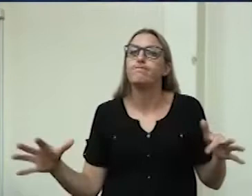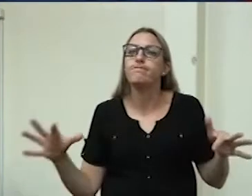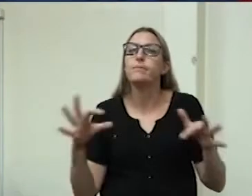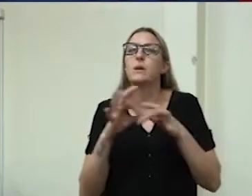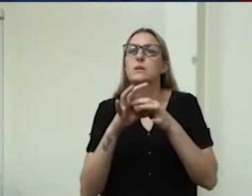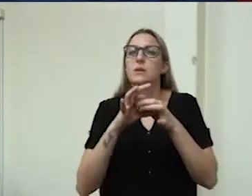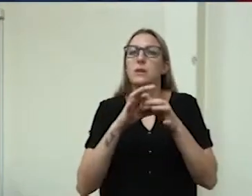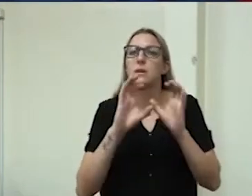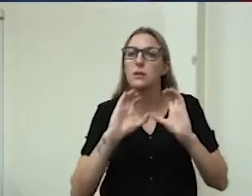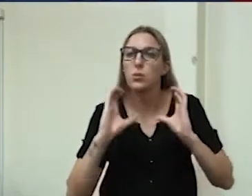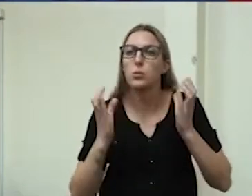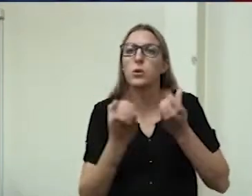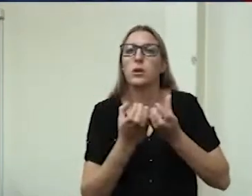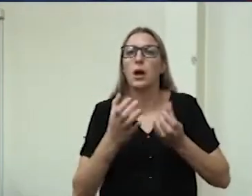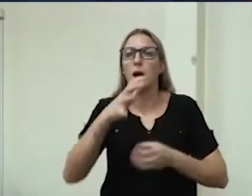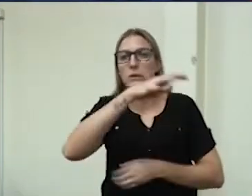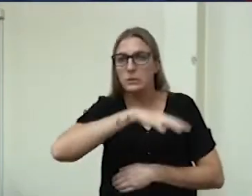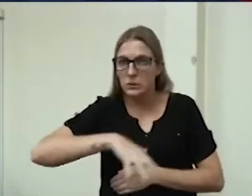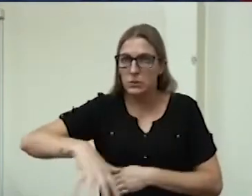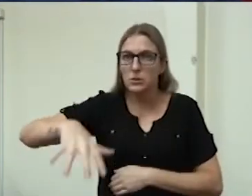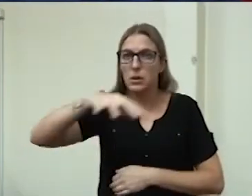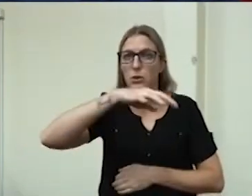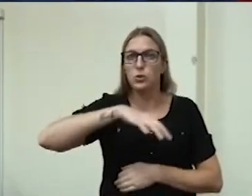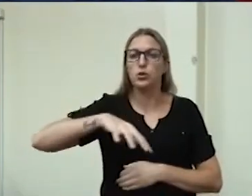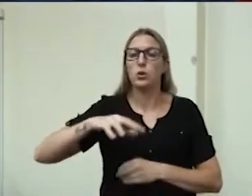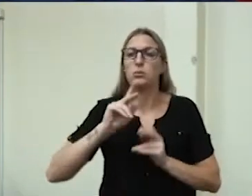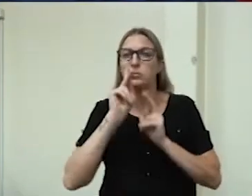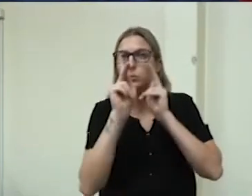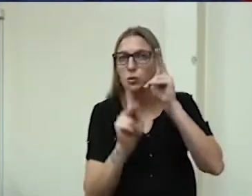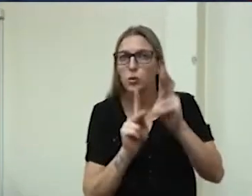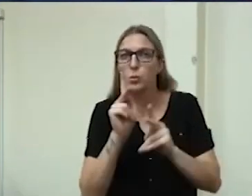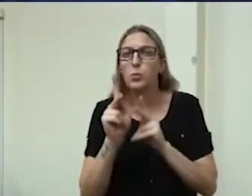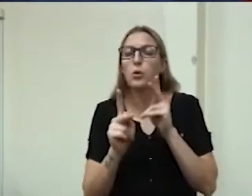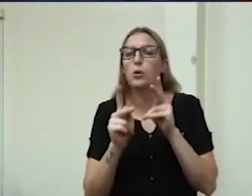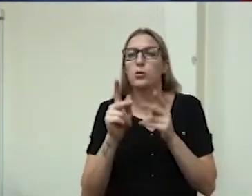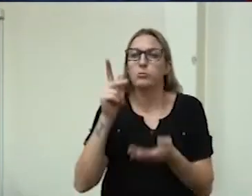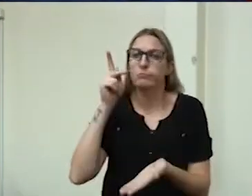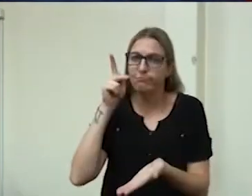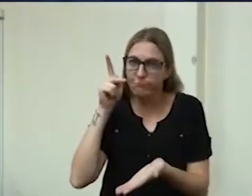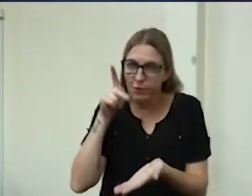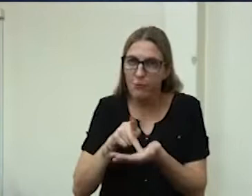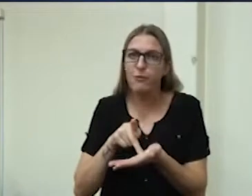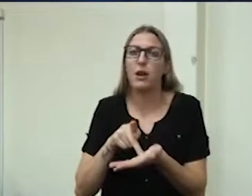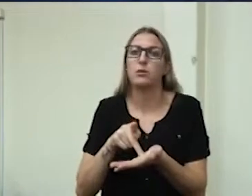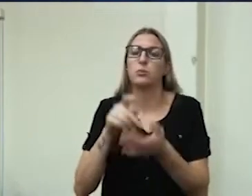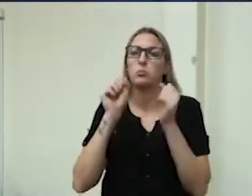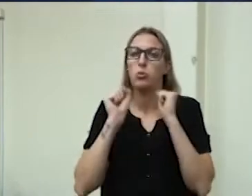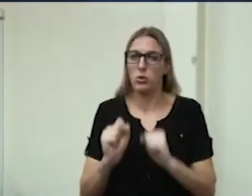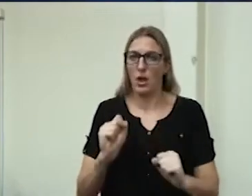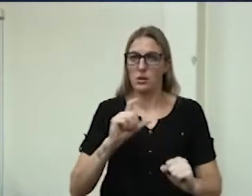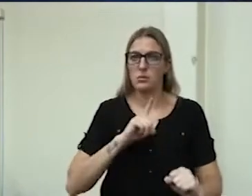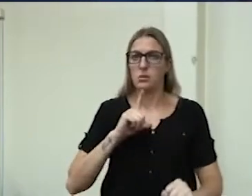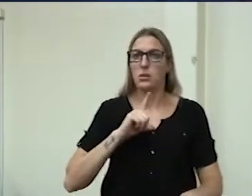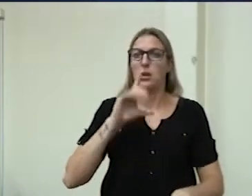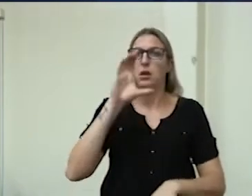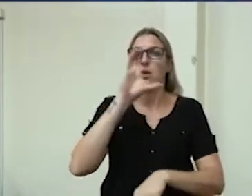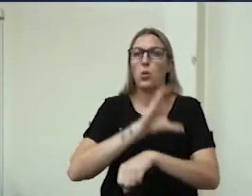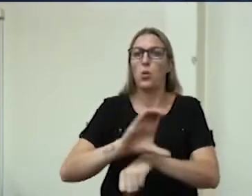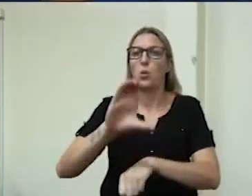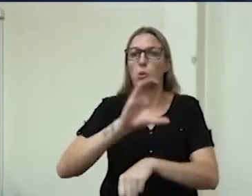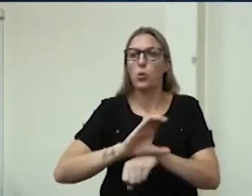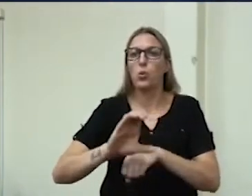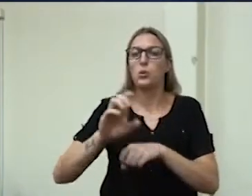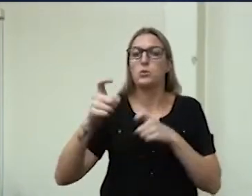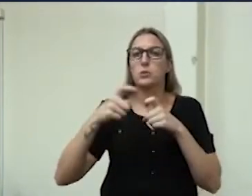nosso povo, da nossa luta, da nossa organização, para que, de fato, a gente pudesse fazer acontecer o curso de medicina aqui em Erechim, com